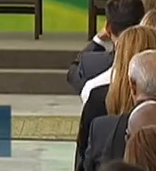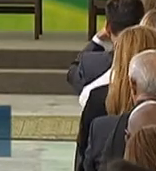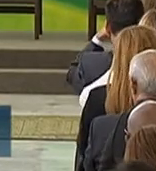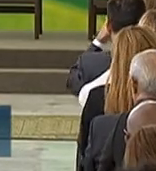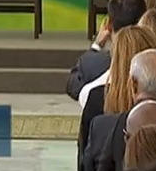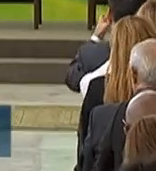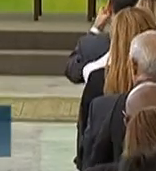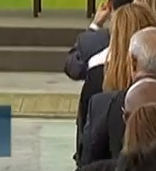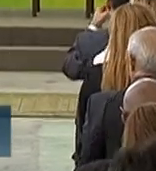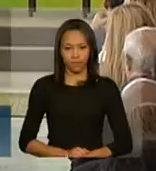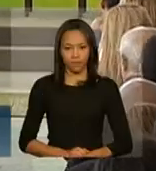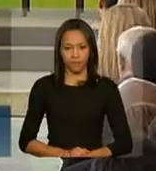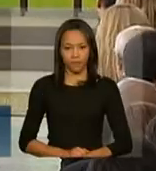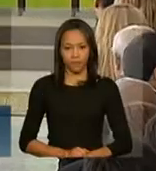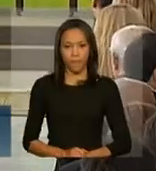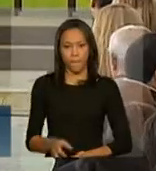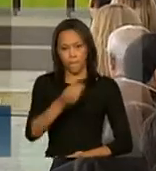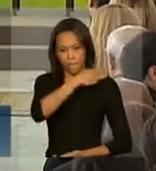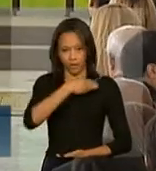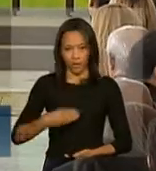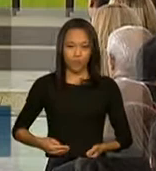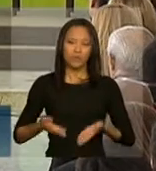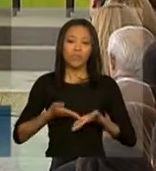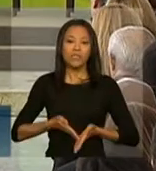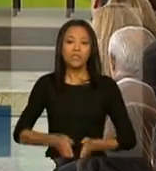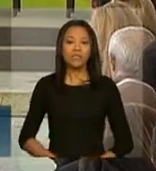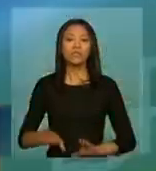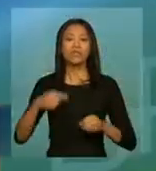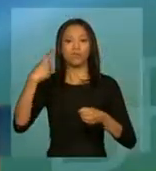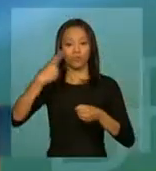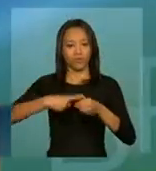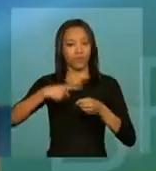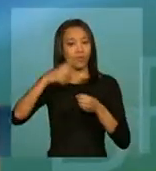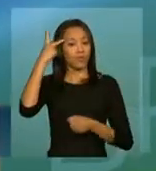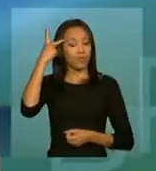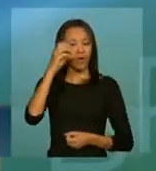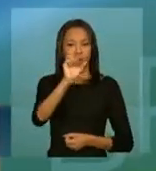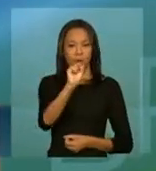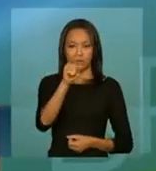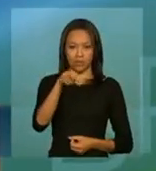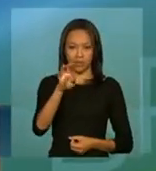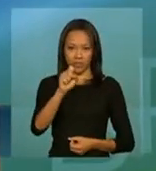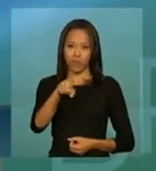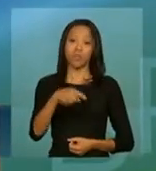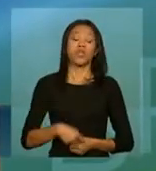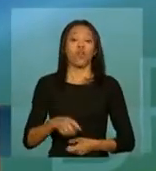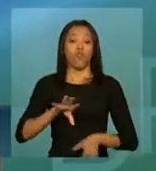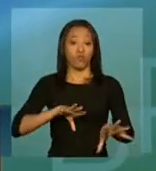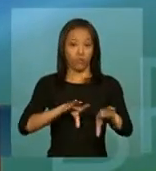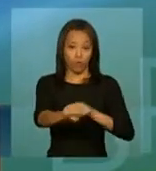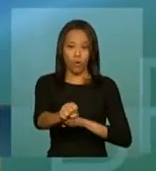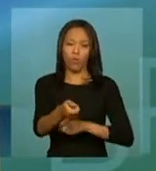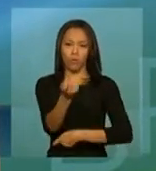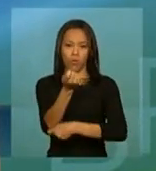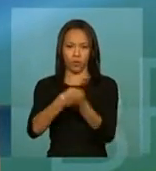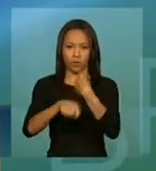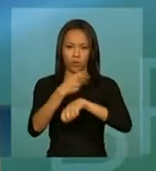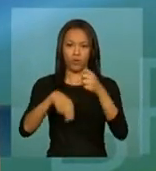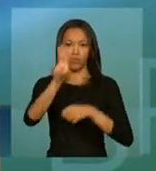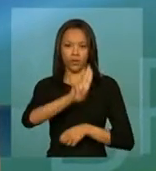Ministro Aloísio Mercadante é nascido em Santos, São Paulo. Bacharel em Economia, Universidade de São